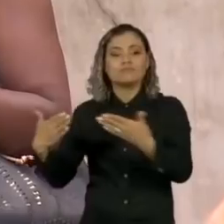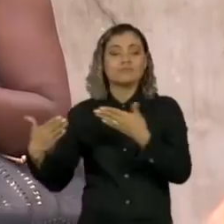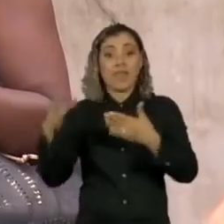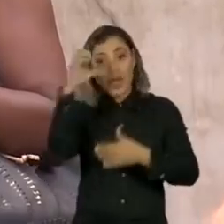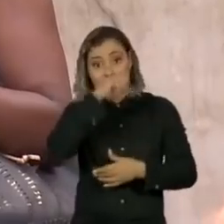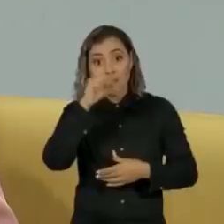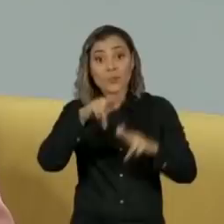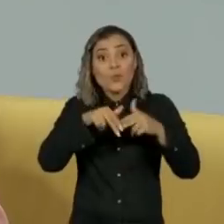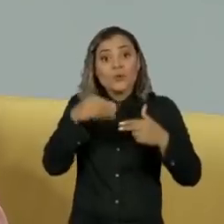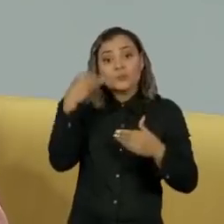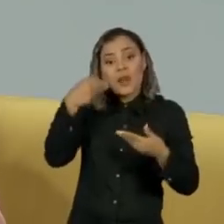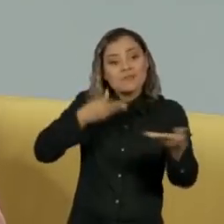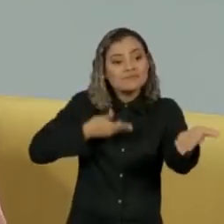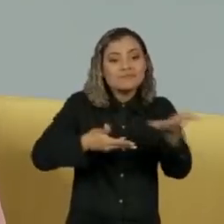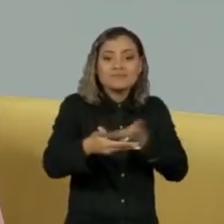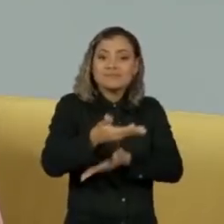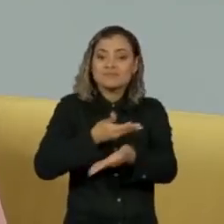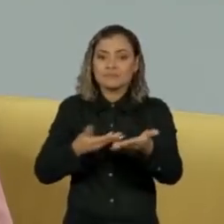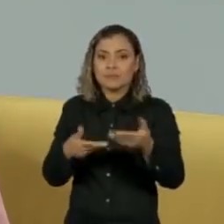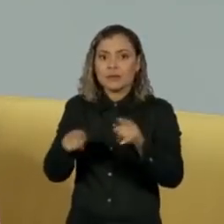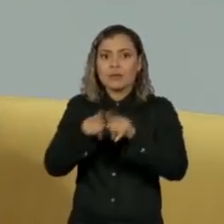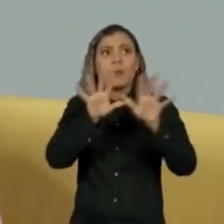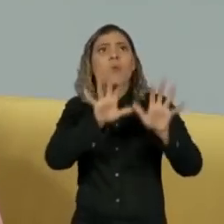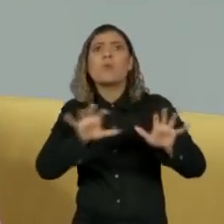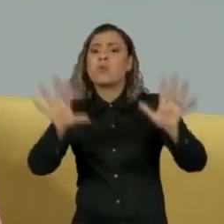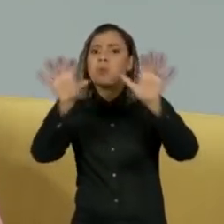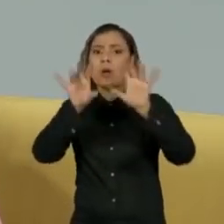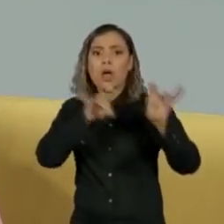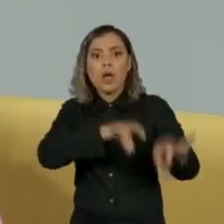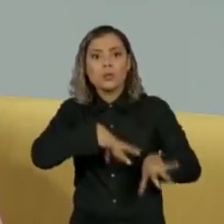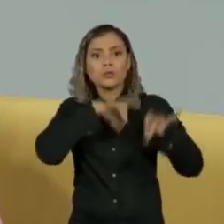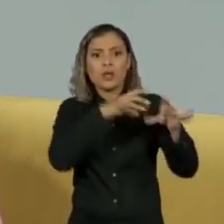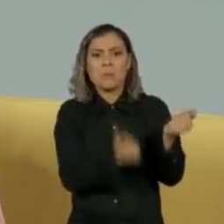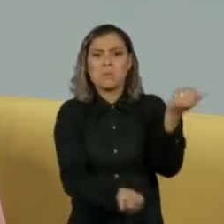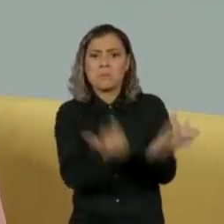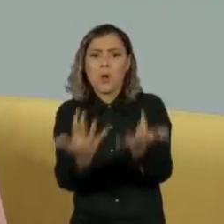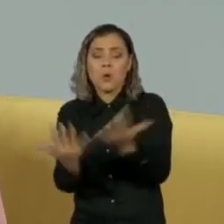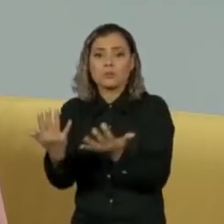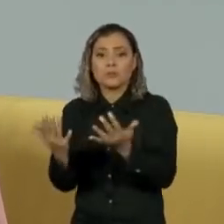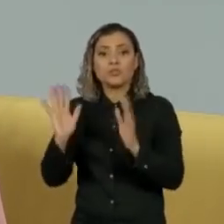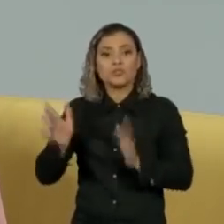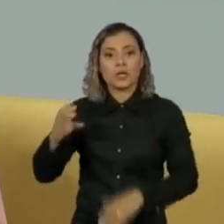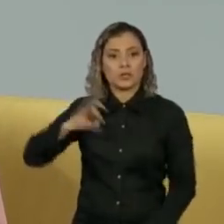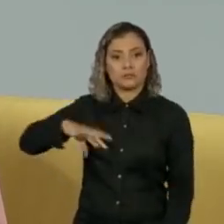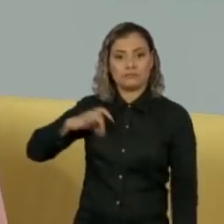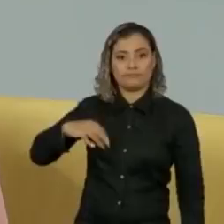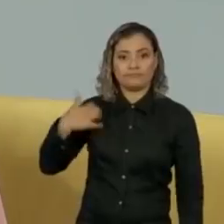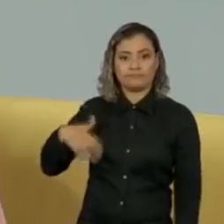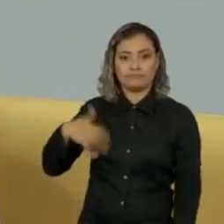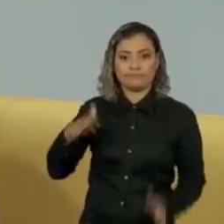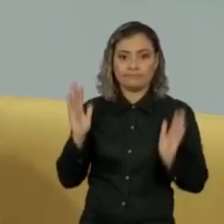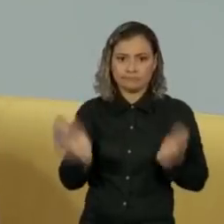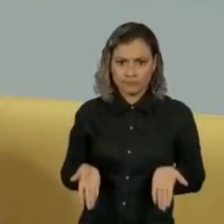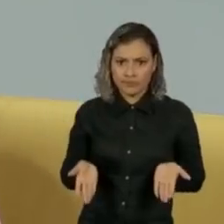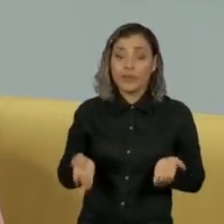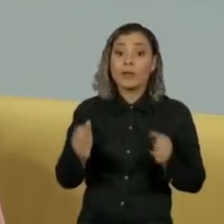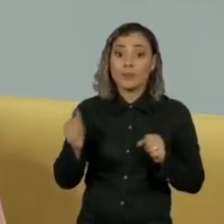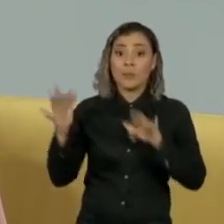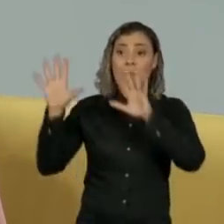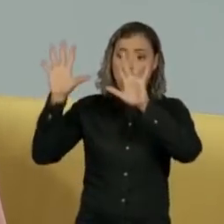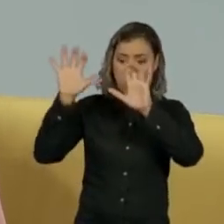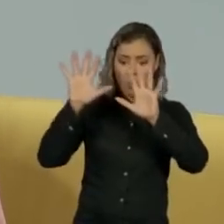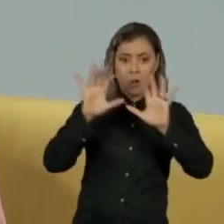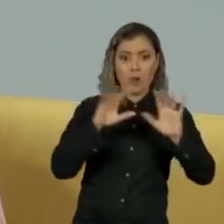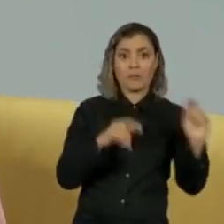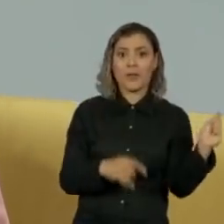dos outros. Fumaça dos incêndios da Austrália já chegou ao Chile e à Argentina e pode atingir hoje o